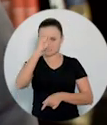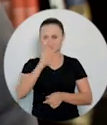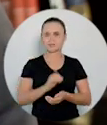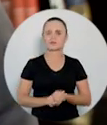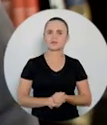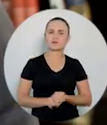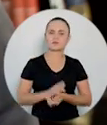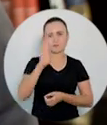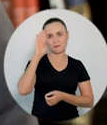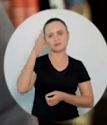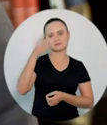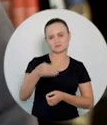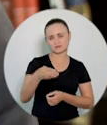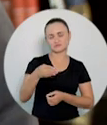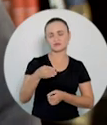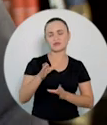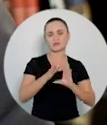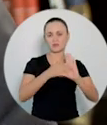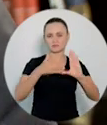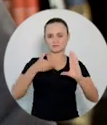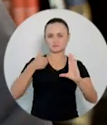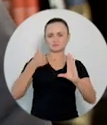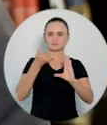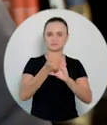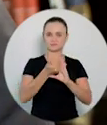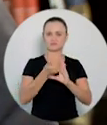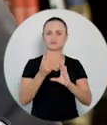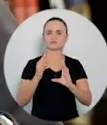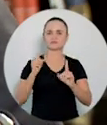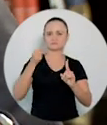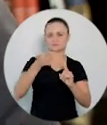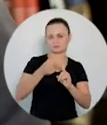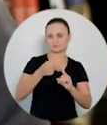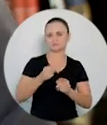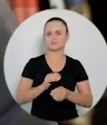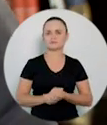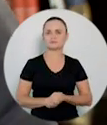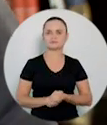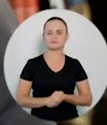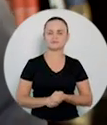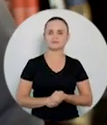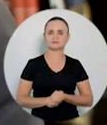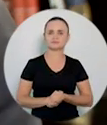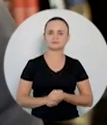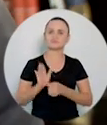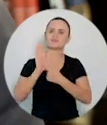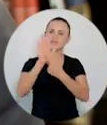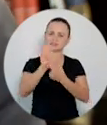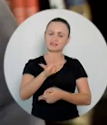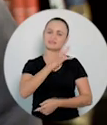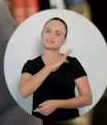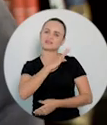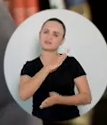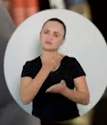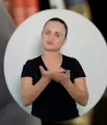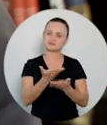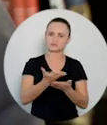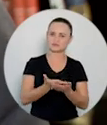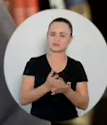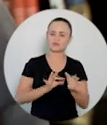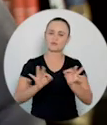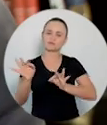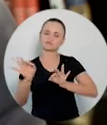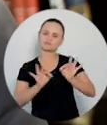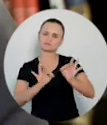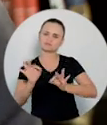propósito da criação do canal, que é propor justamente estudo e técnica de estudo, organização, uma forma de você